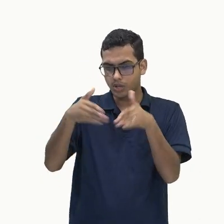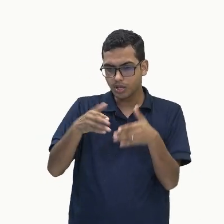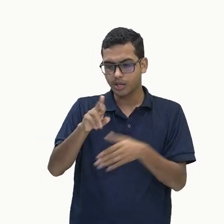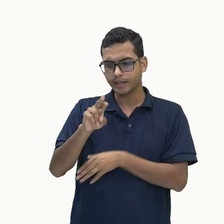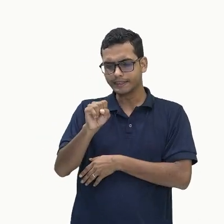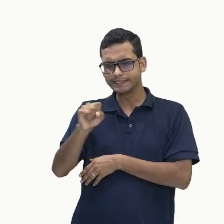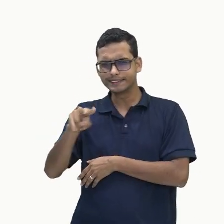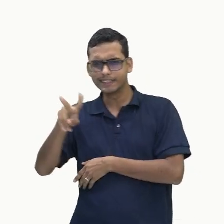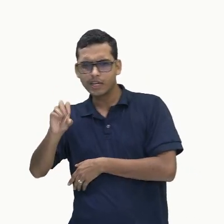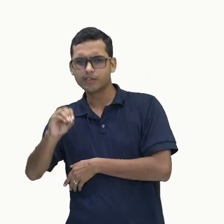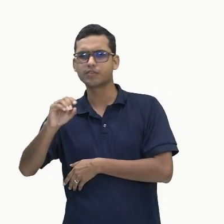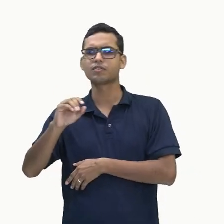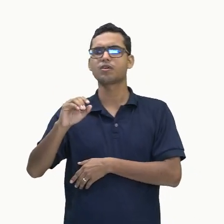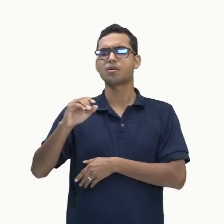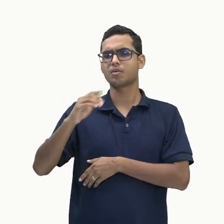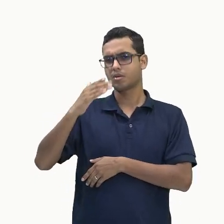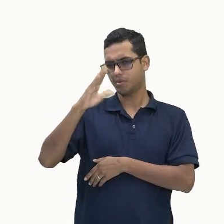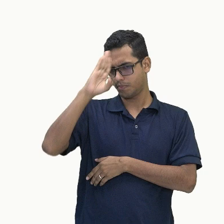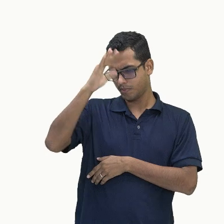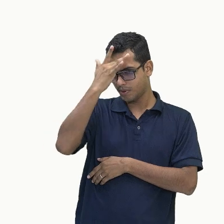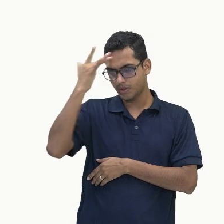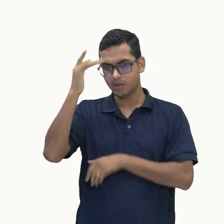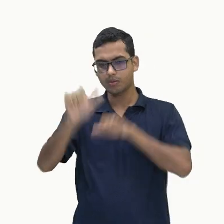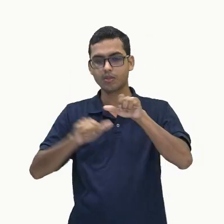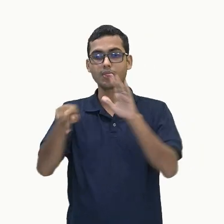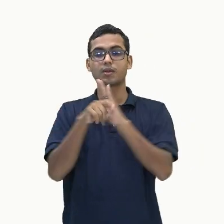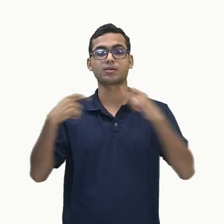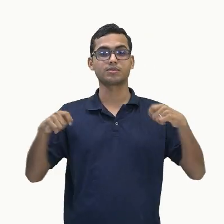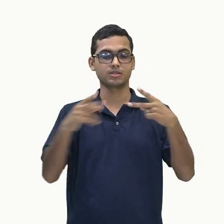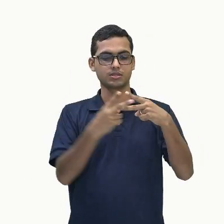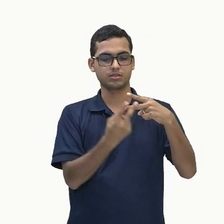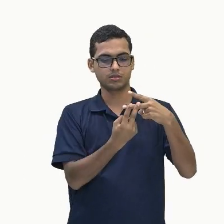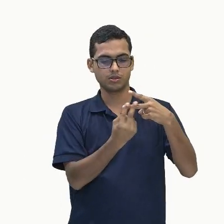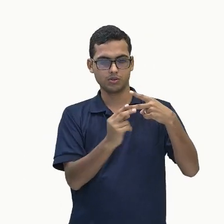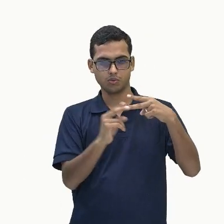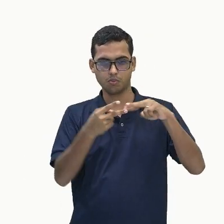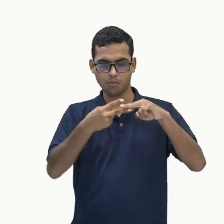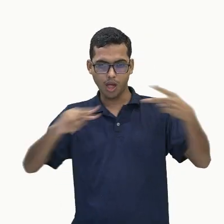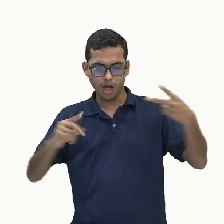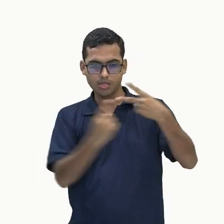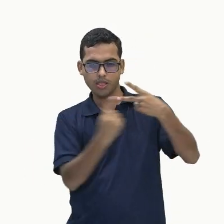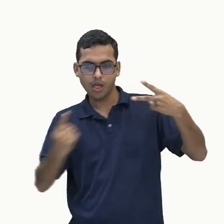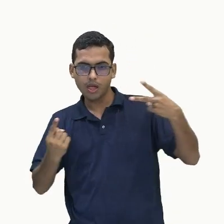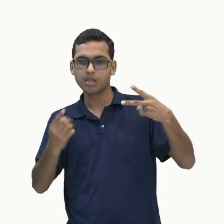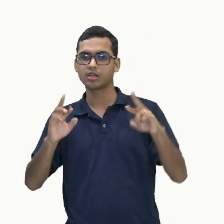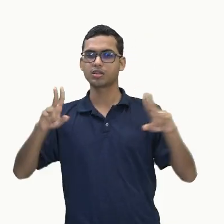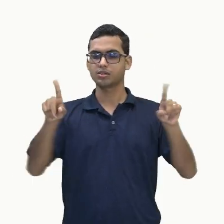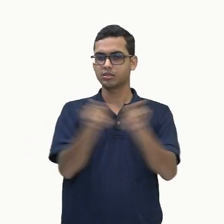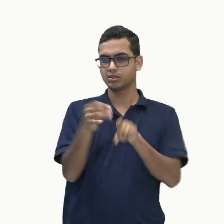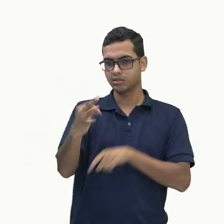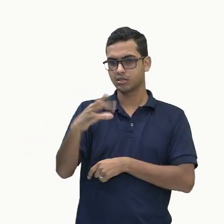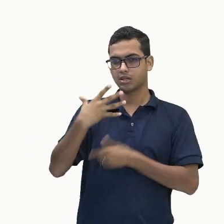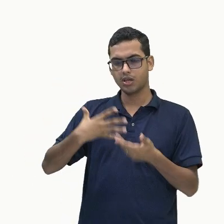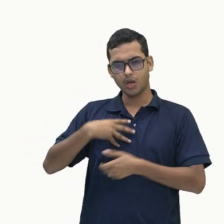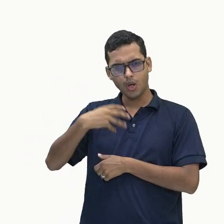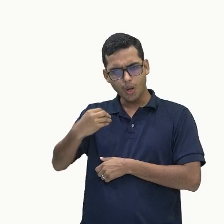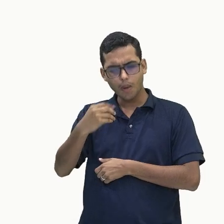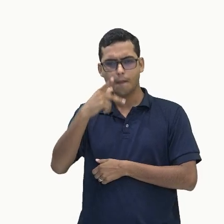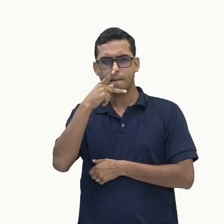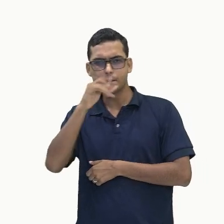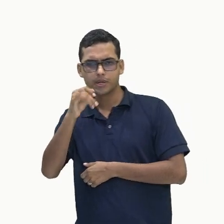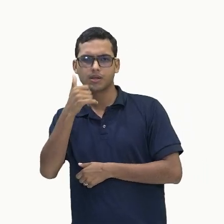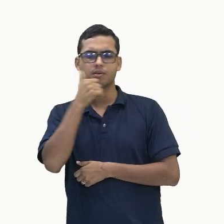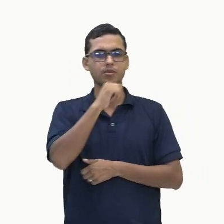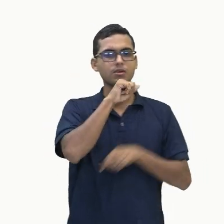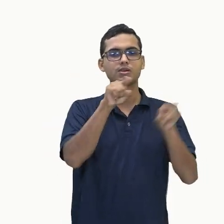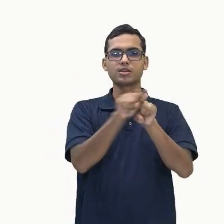ser afetada, ela precisaria ter 2 alelos recessivos. Nesse caso, se os pais fossem afetados, todos os filhos também teriam que